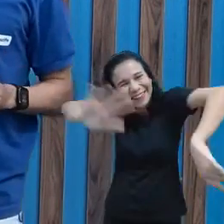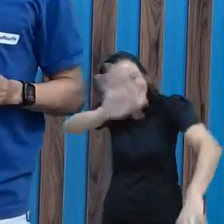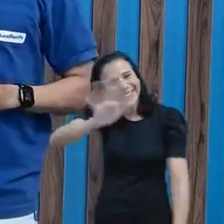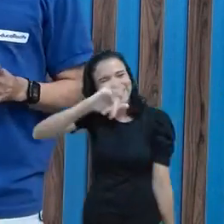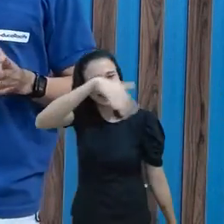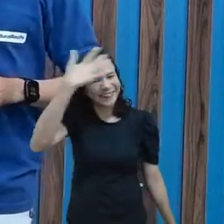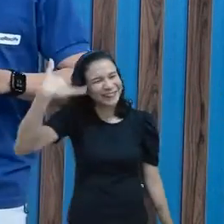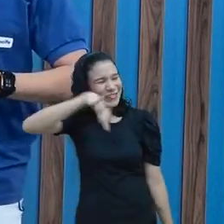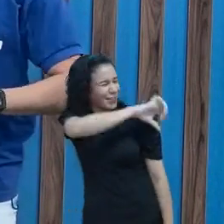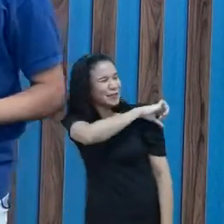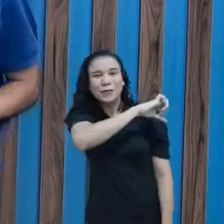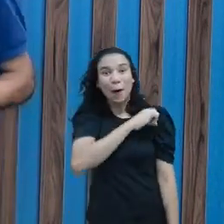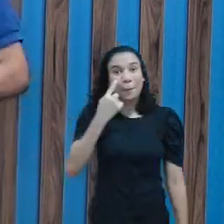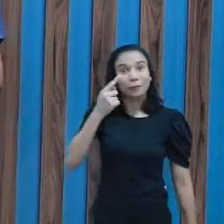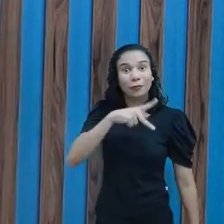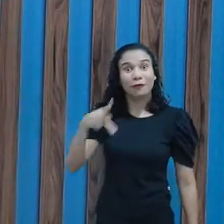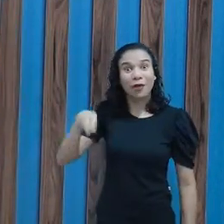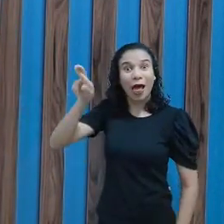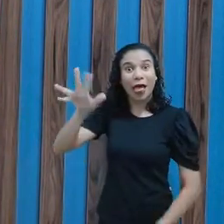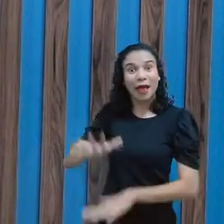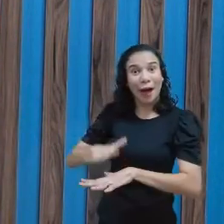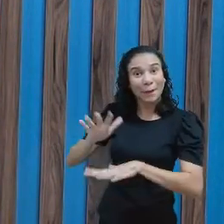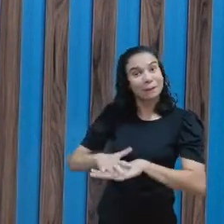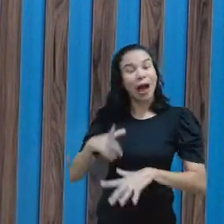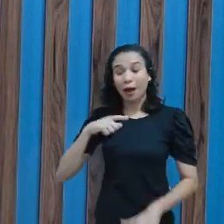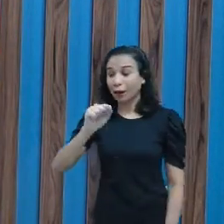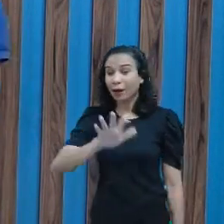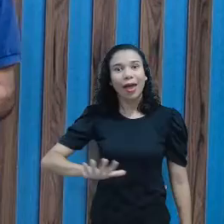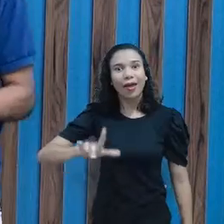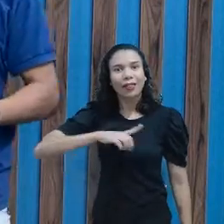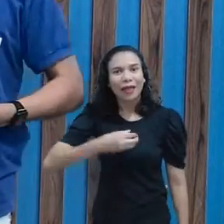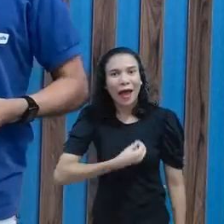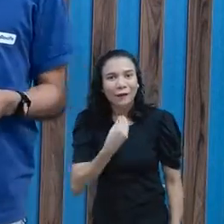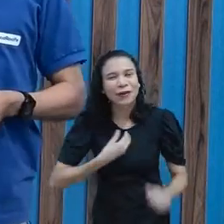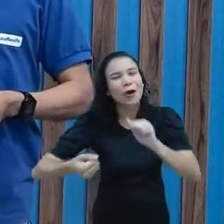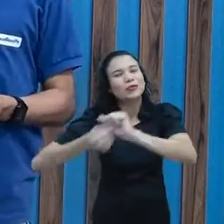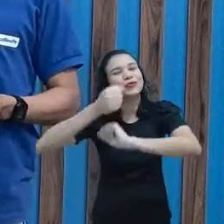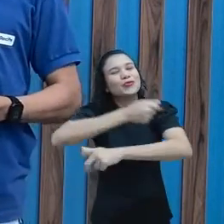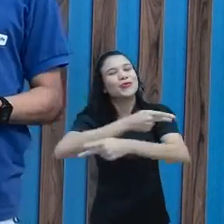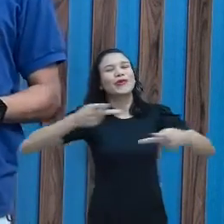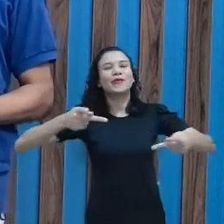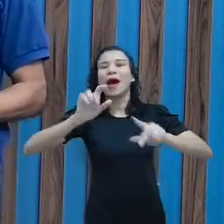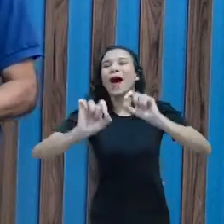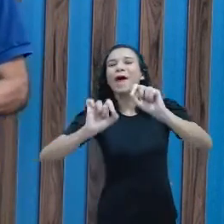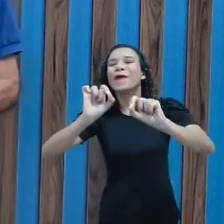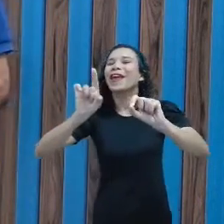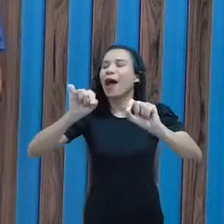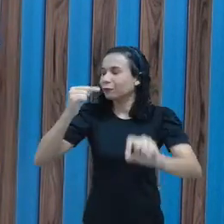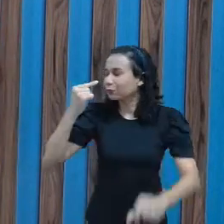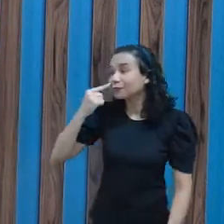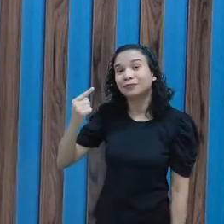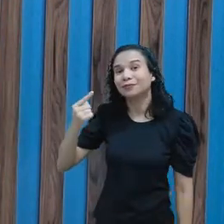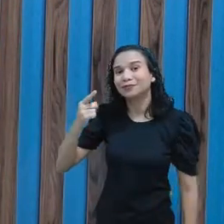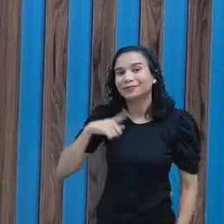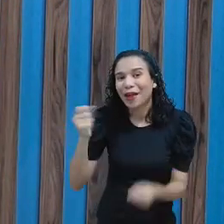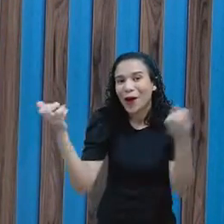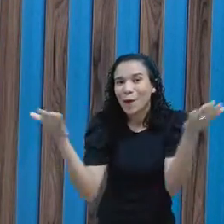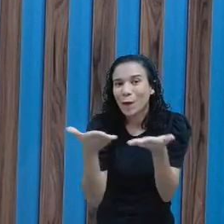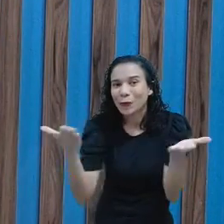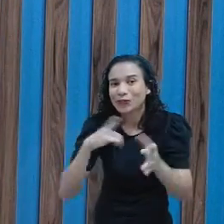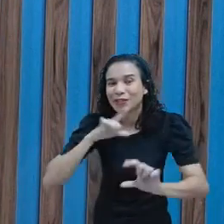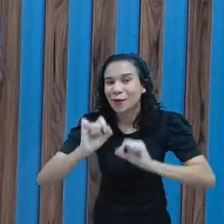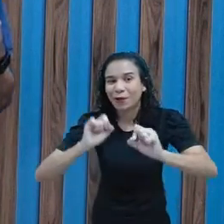Fala, nono ano, Ricardinho Matemática na área, mais uma vez com vocês, exatamente. Desta